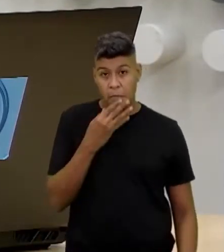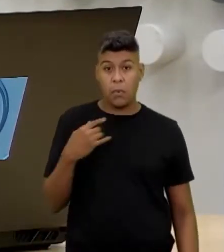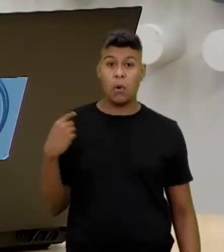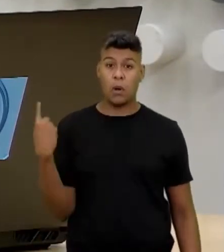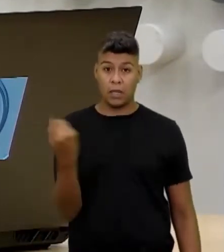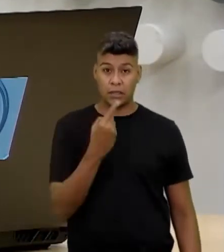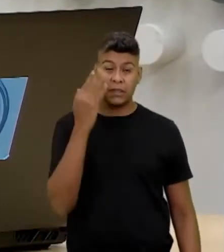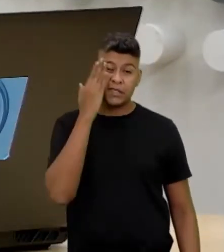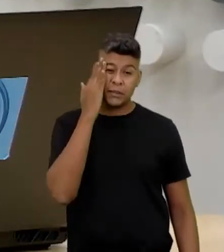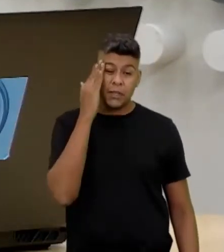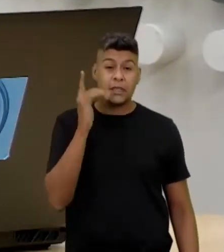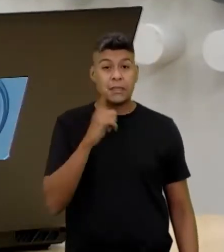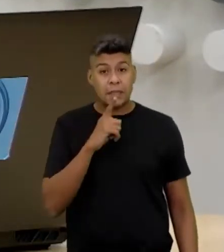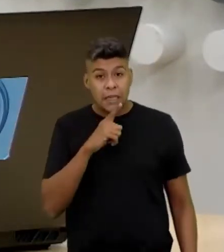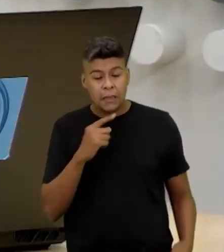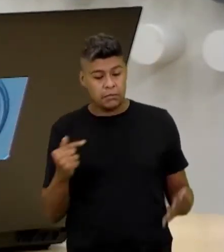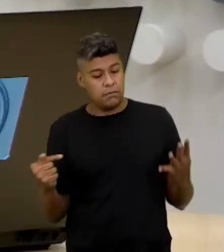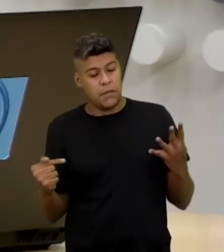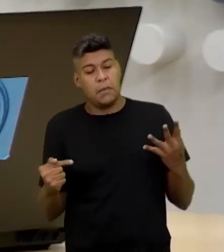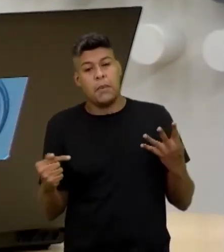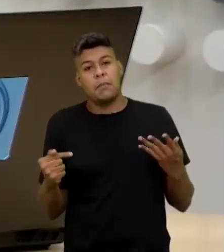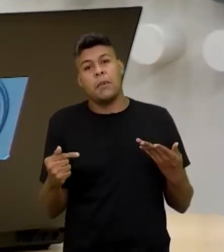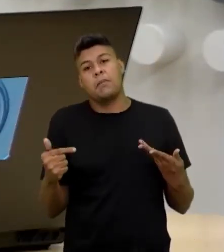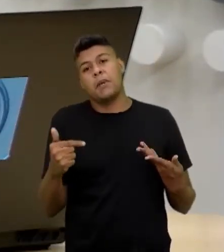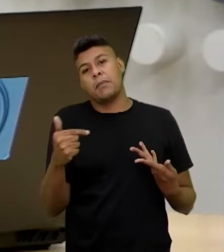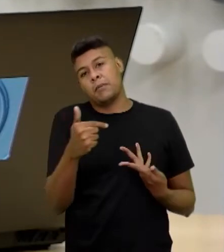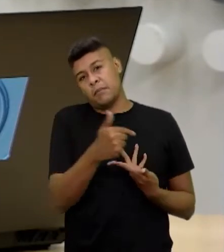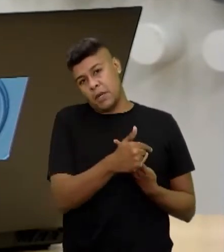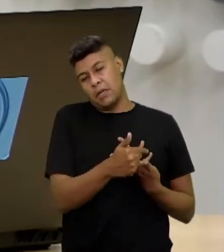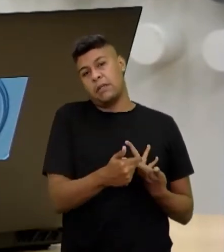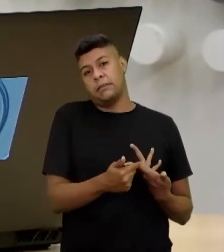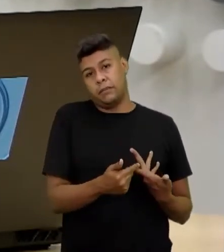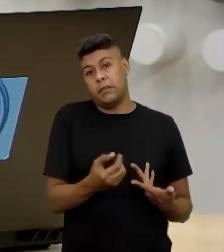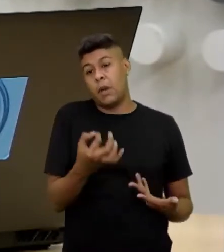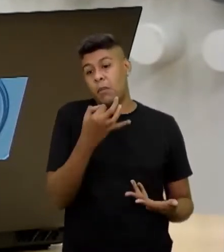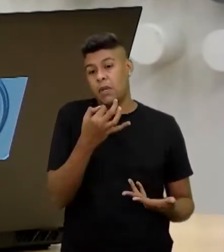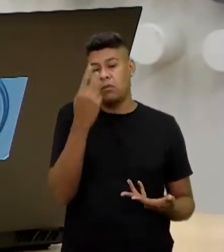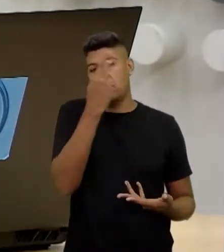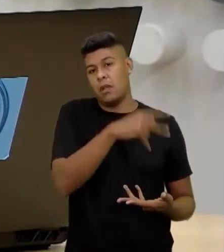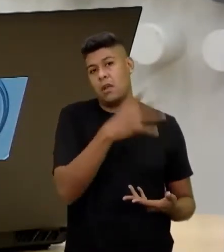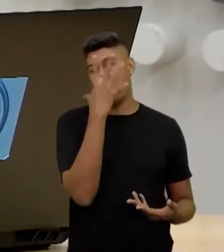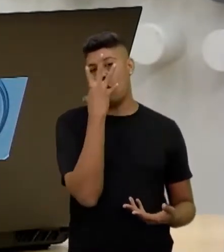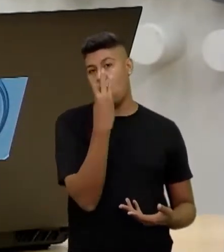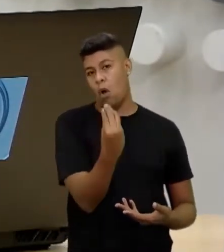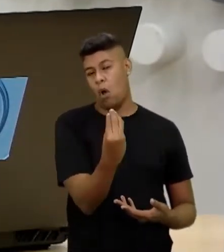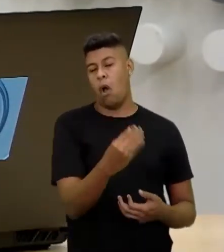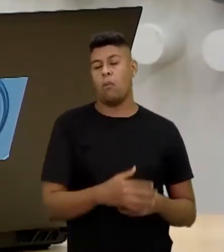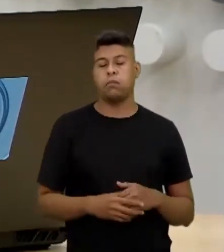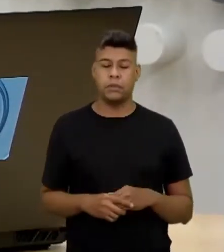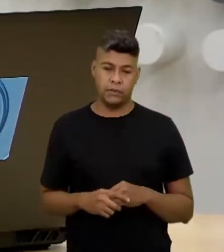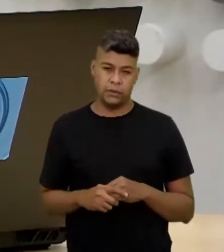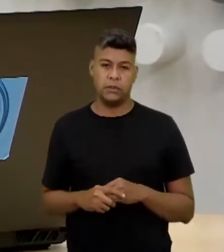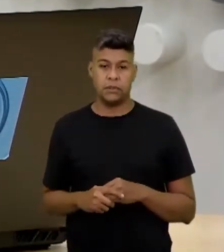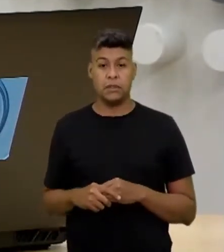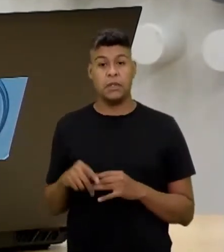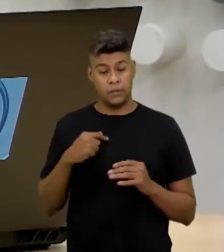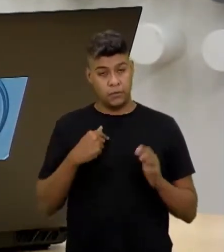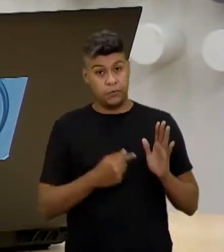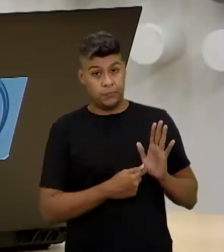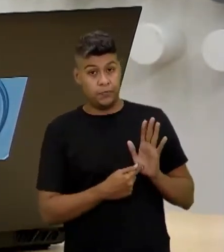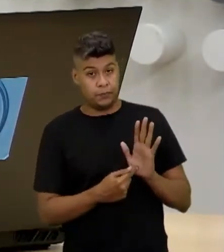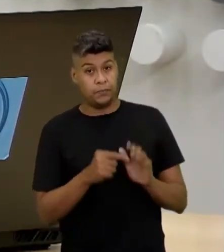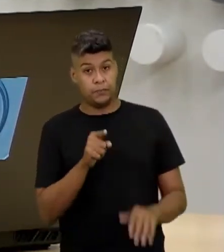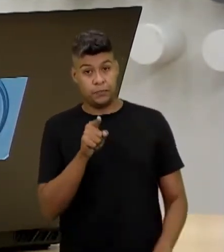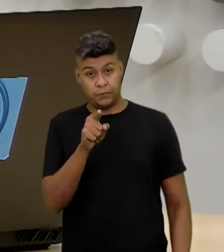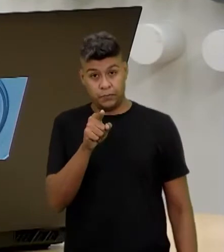saber que existem contrapontos a visão de Hobbes né e um dos contrapontos que que eu trouxe